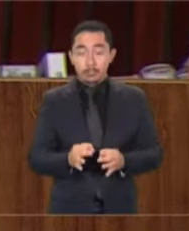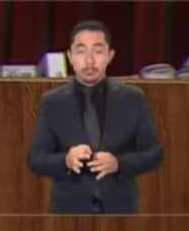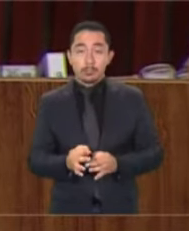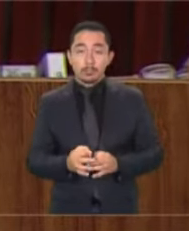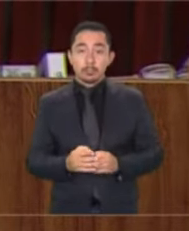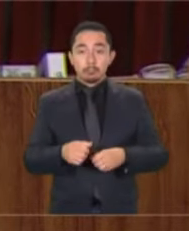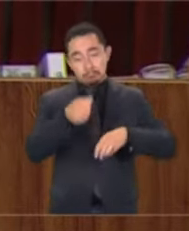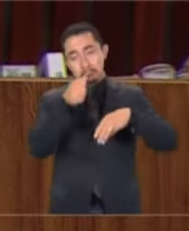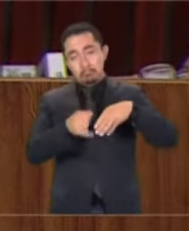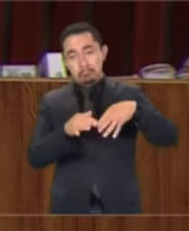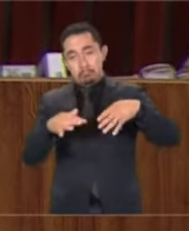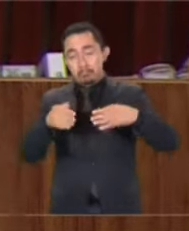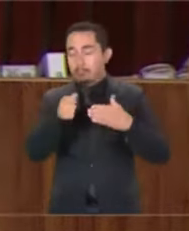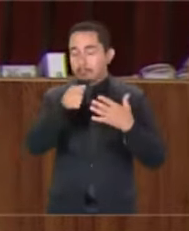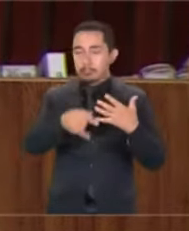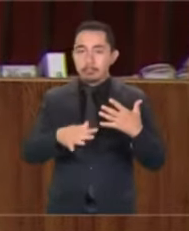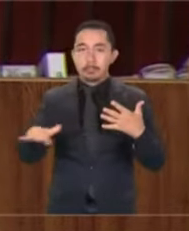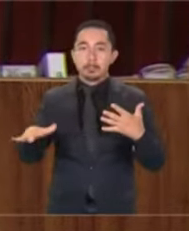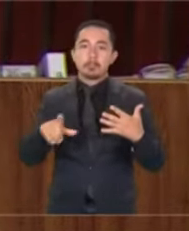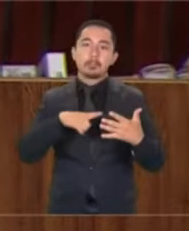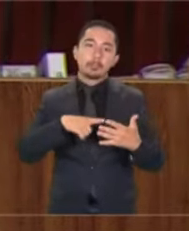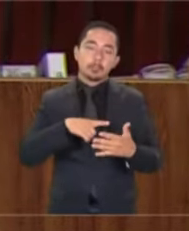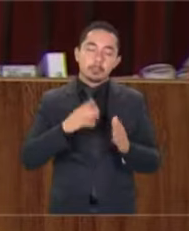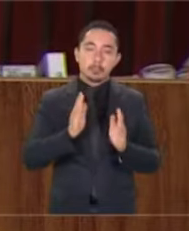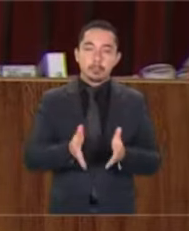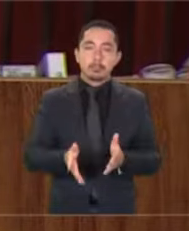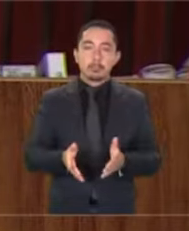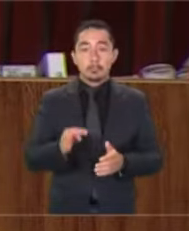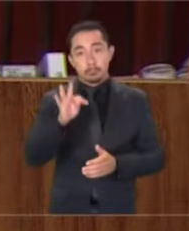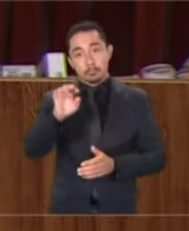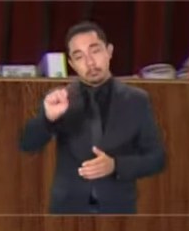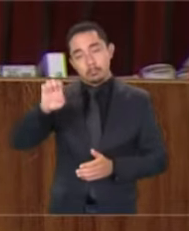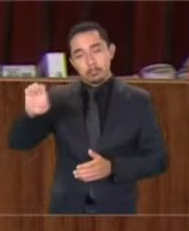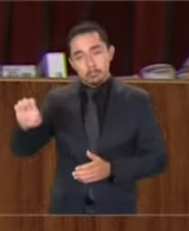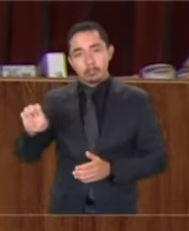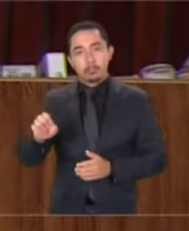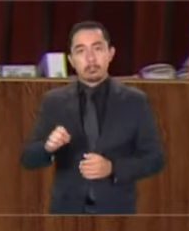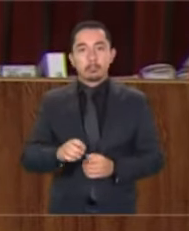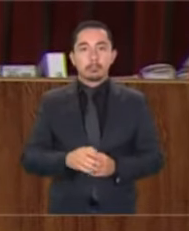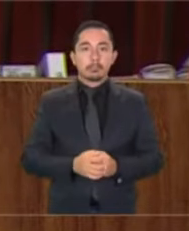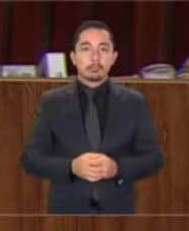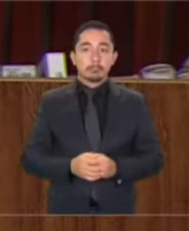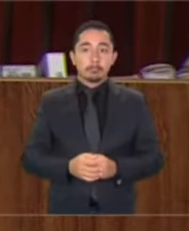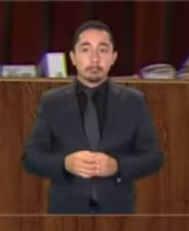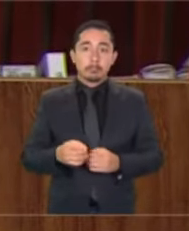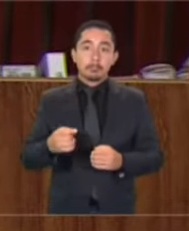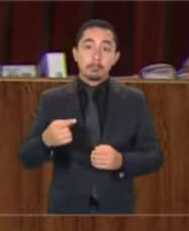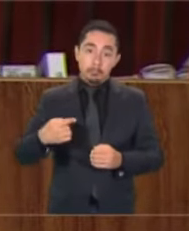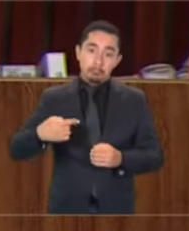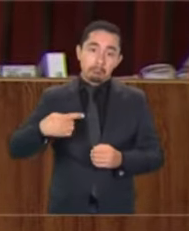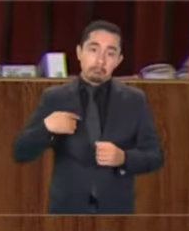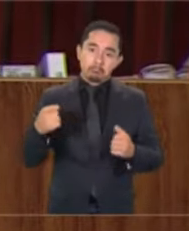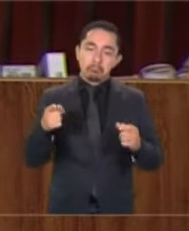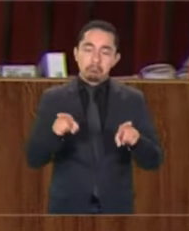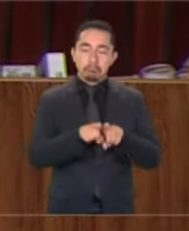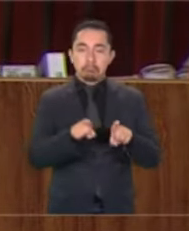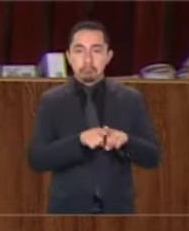da jurisprudência do TSE, de modo que eu, portanto,